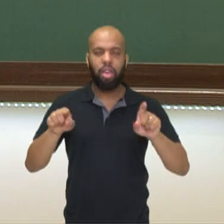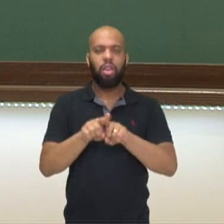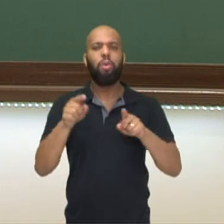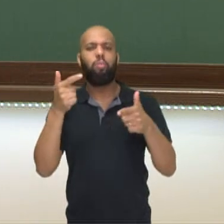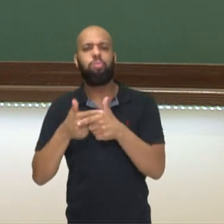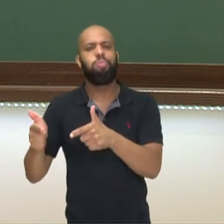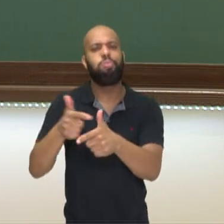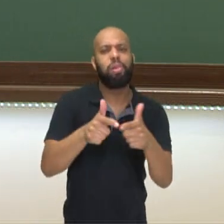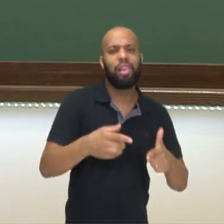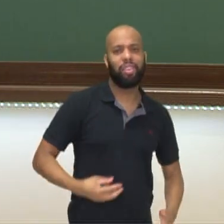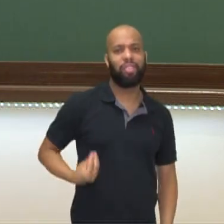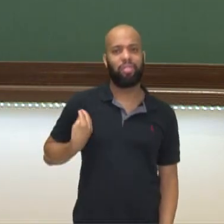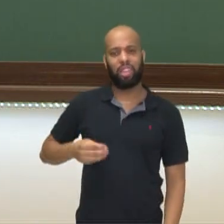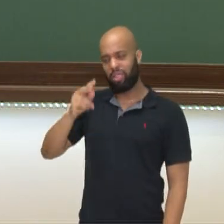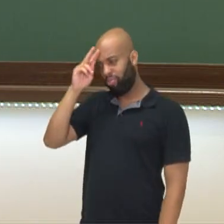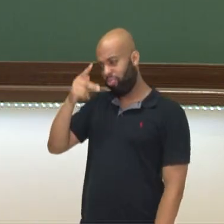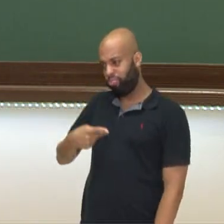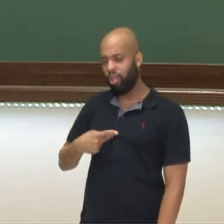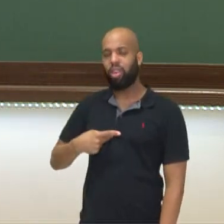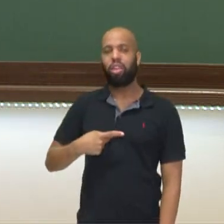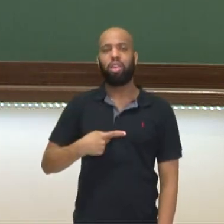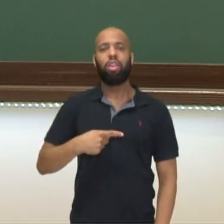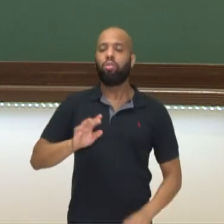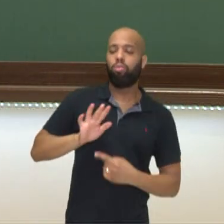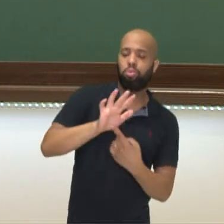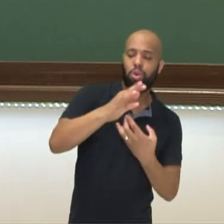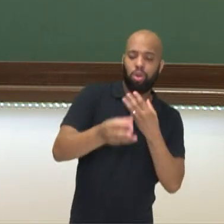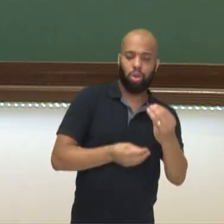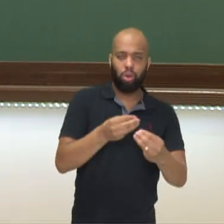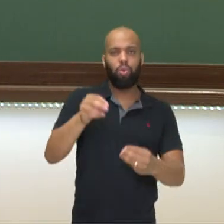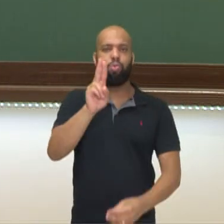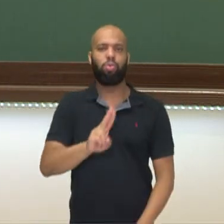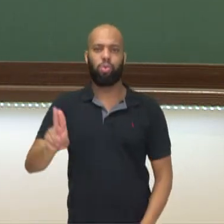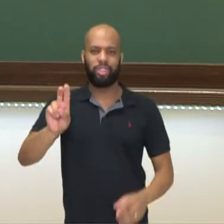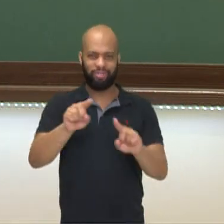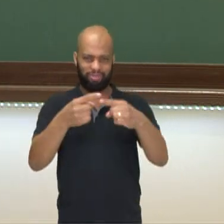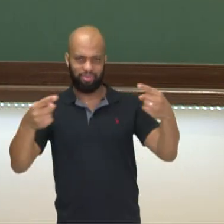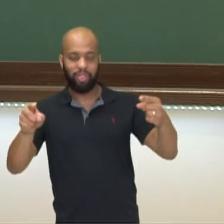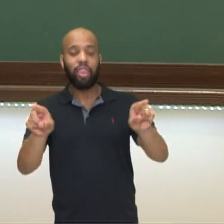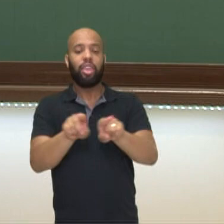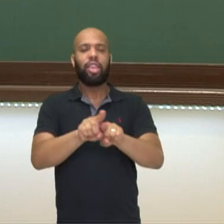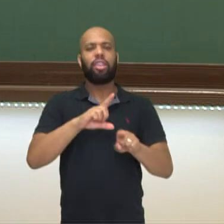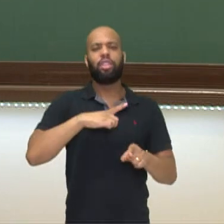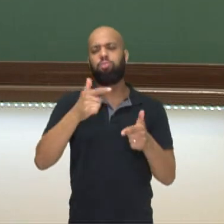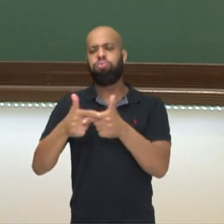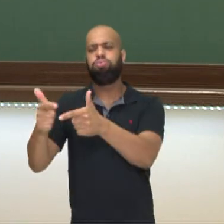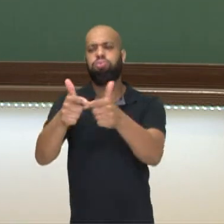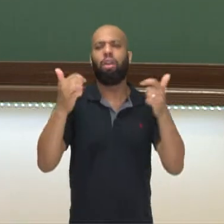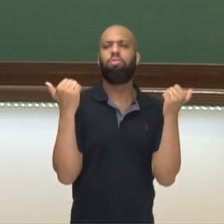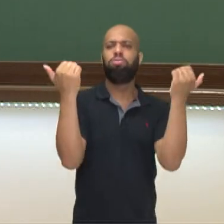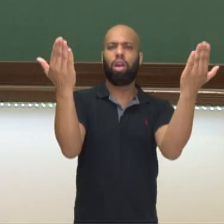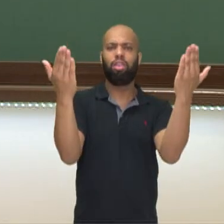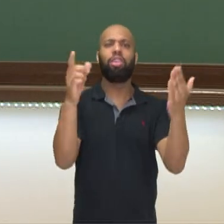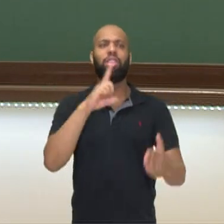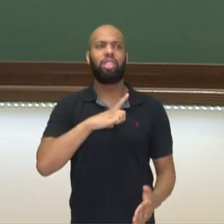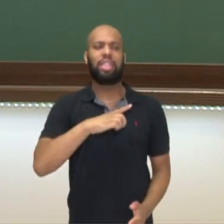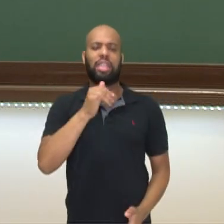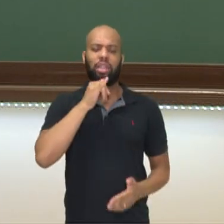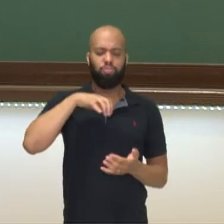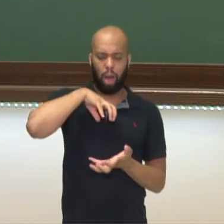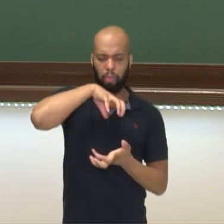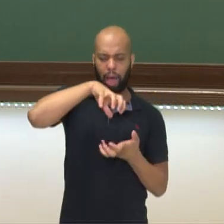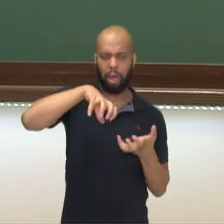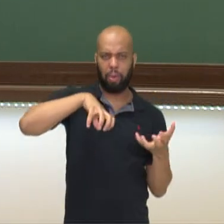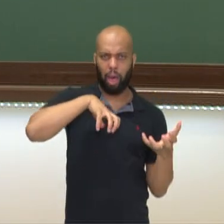problemas pessoais que ele traz à tona através da música. Fora os fatores externos que estavam acontecendo, como as